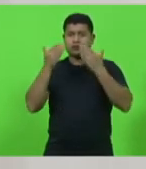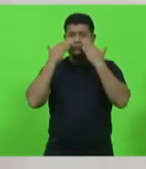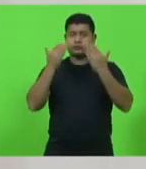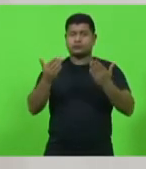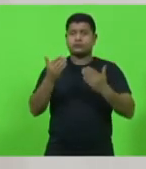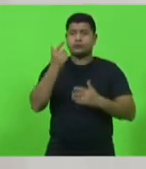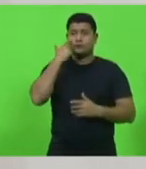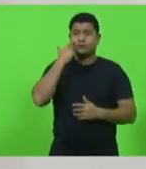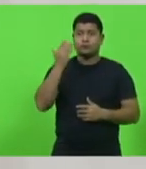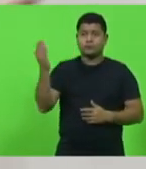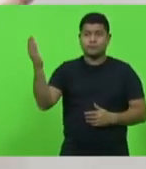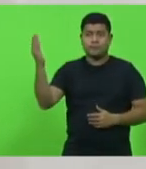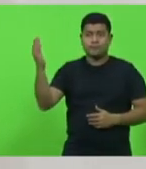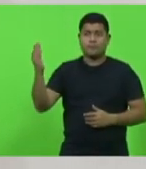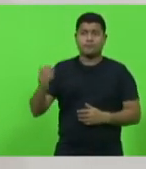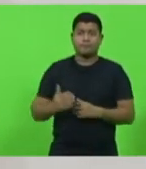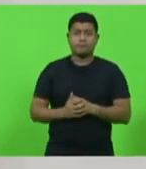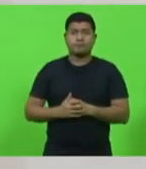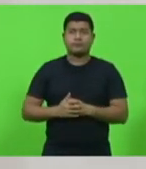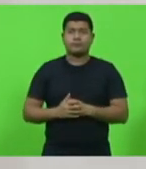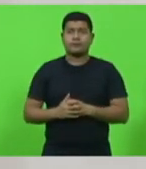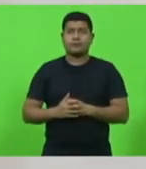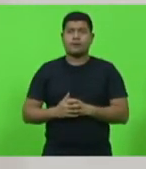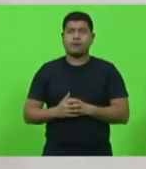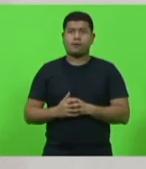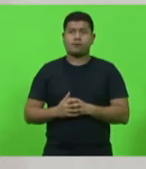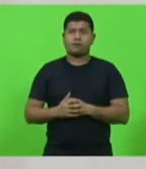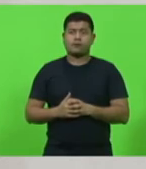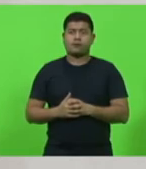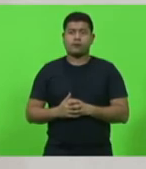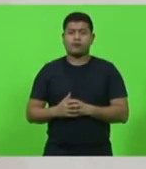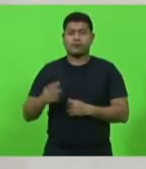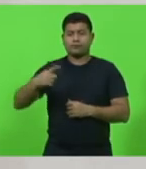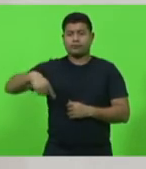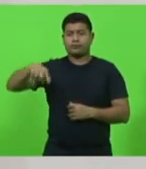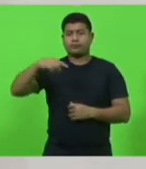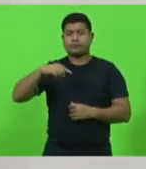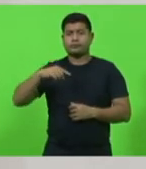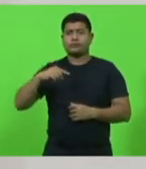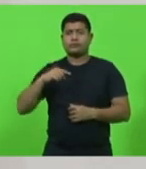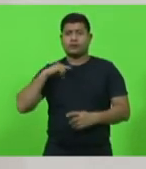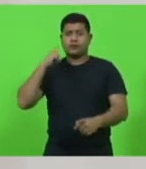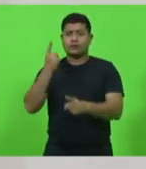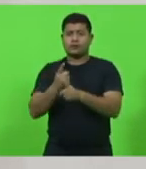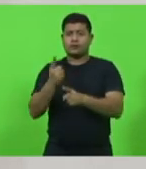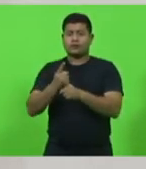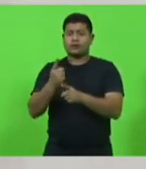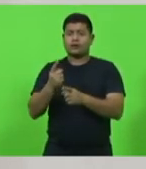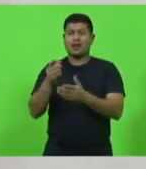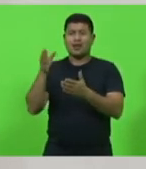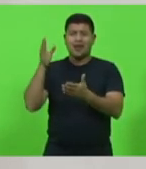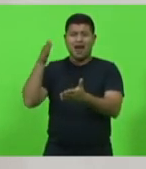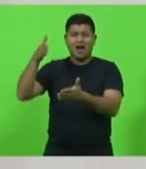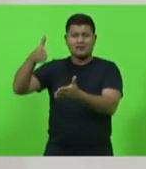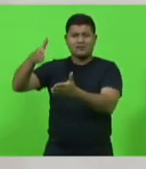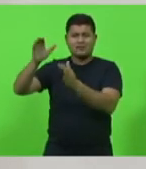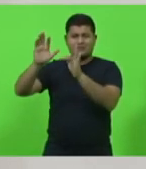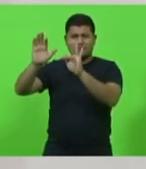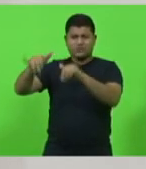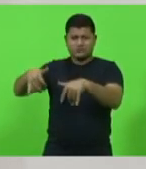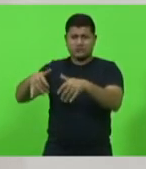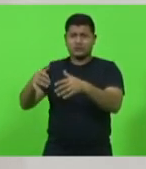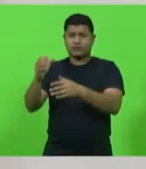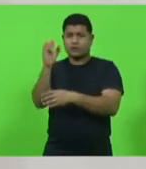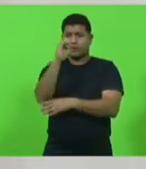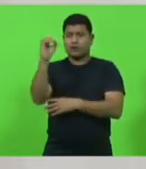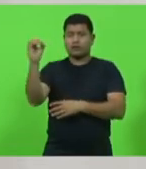essa realidade que nós estamos encontrando no extremo oeste e que eu encontrei na vinda aqui